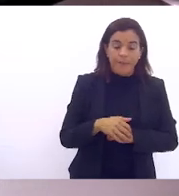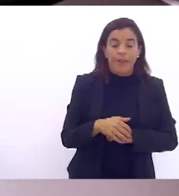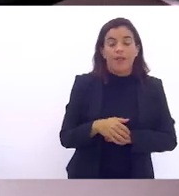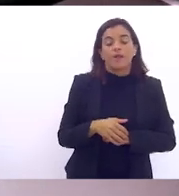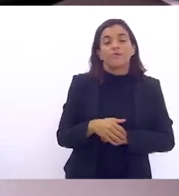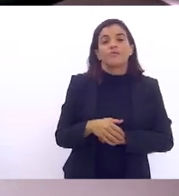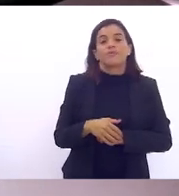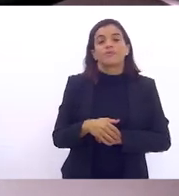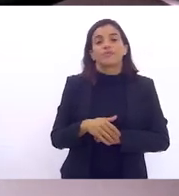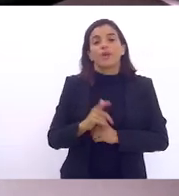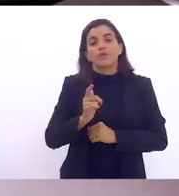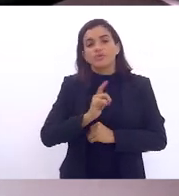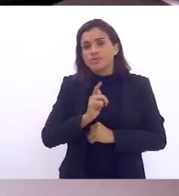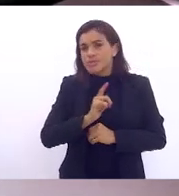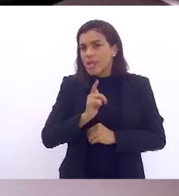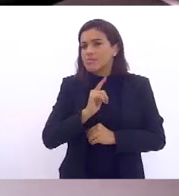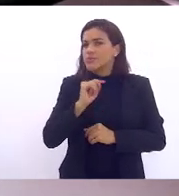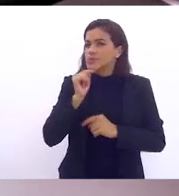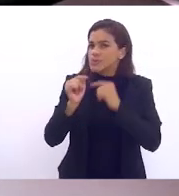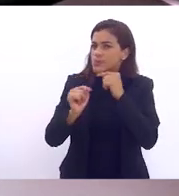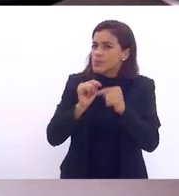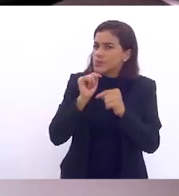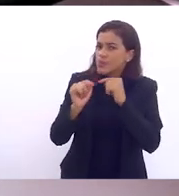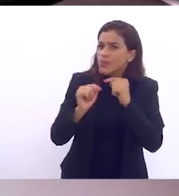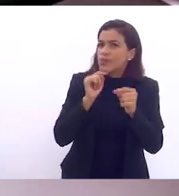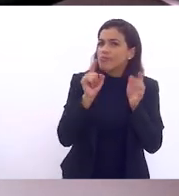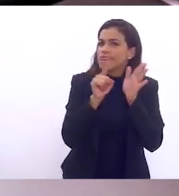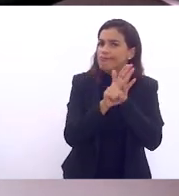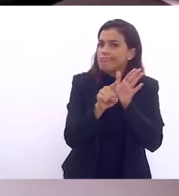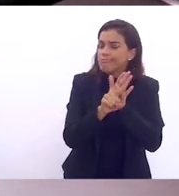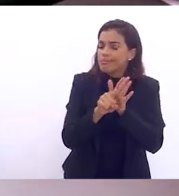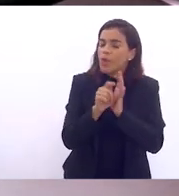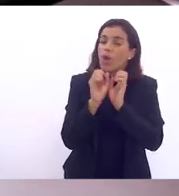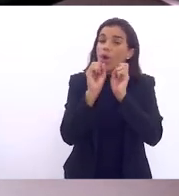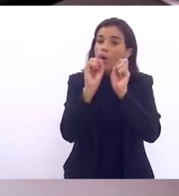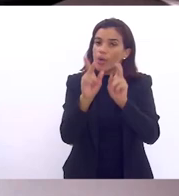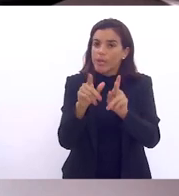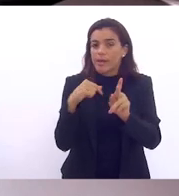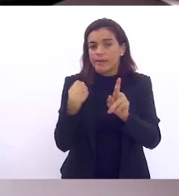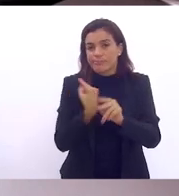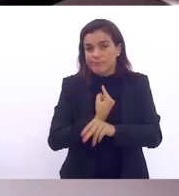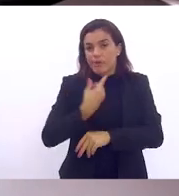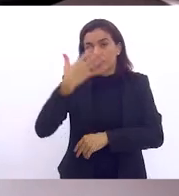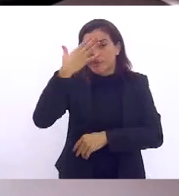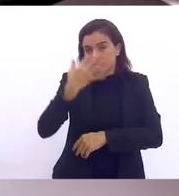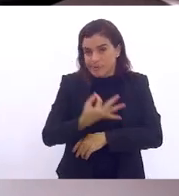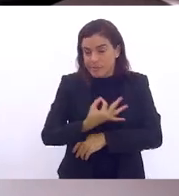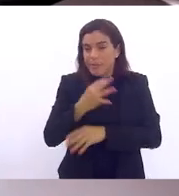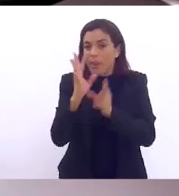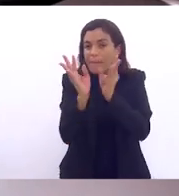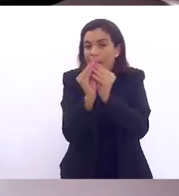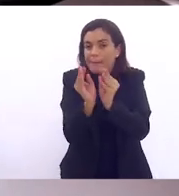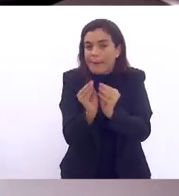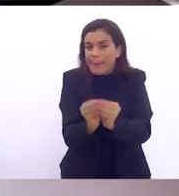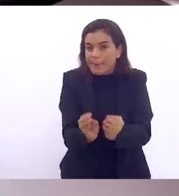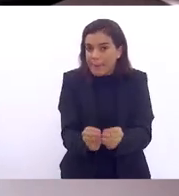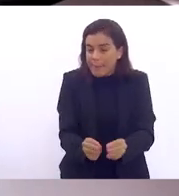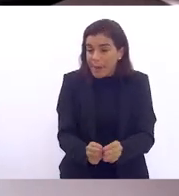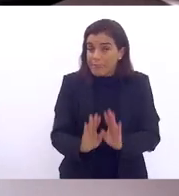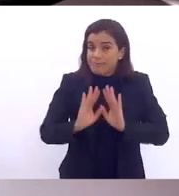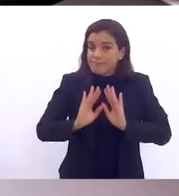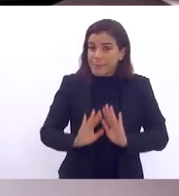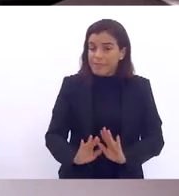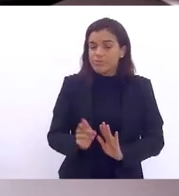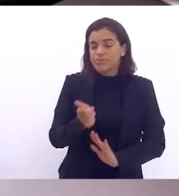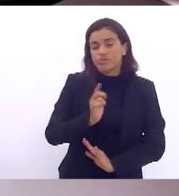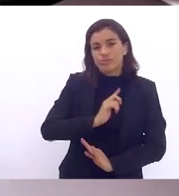assim muitas interrogações ainda dentro dessa tudo bem que a gente entende que é uma breve explanação mas ainda